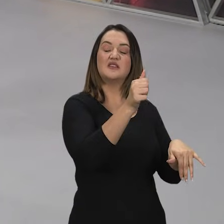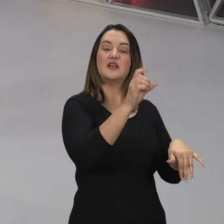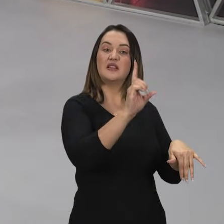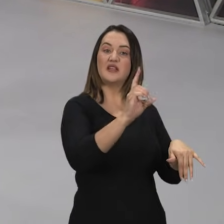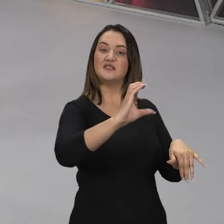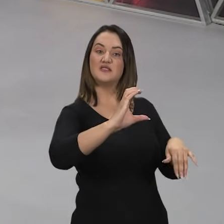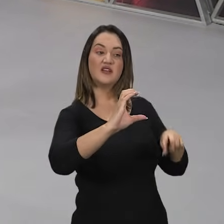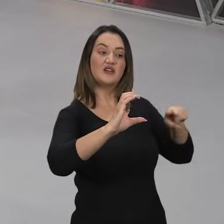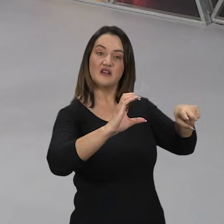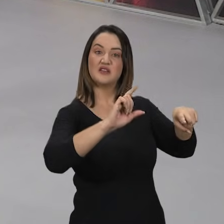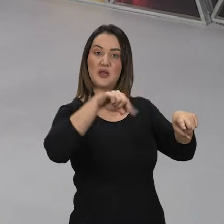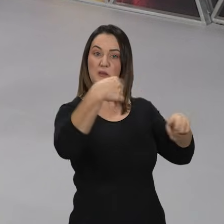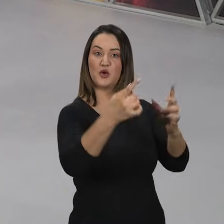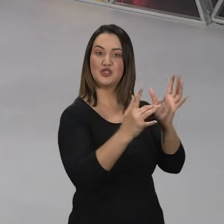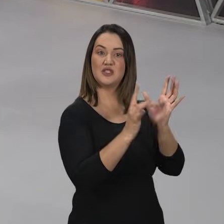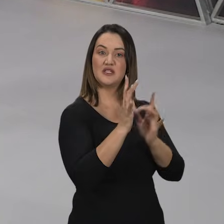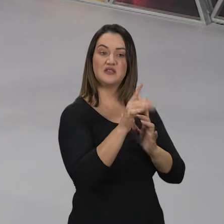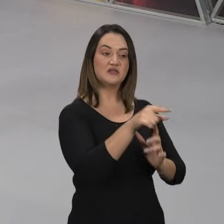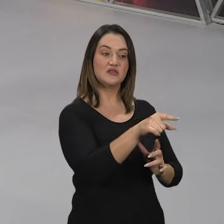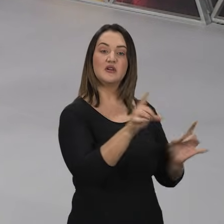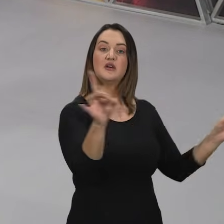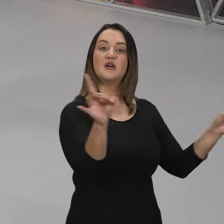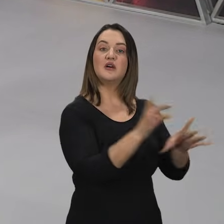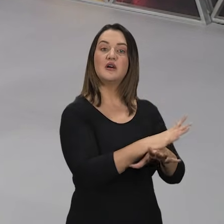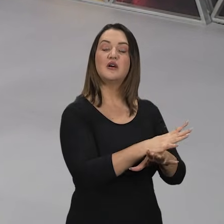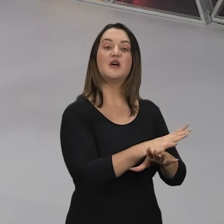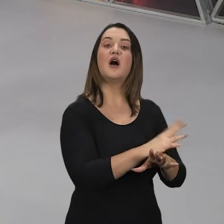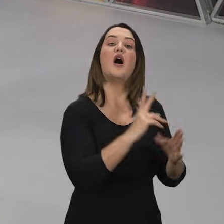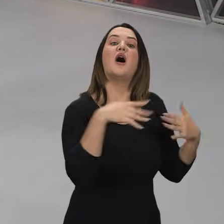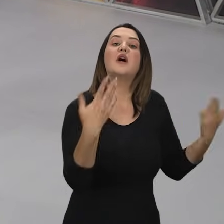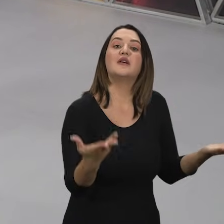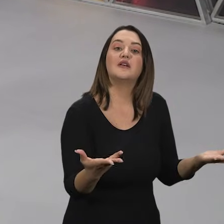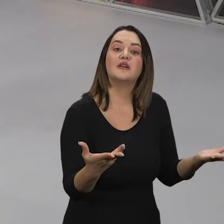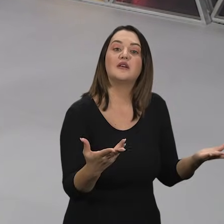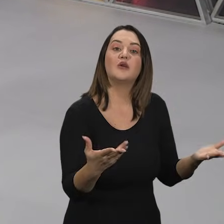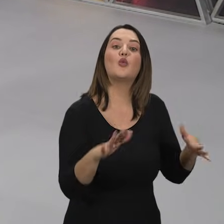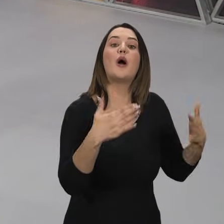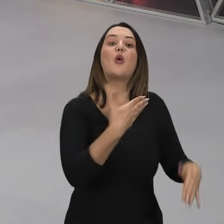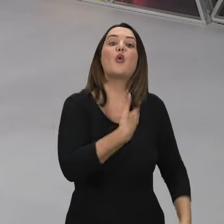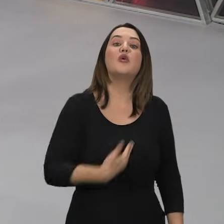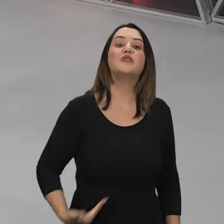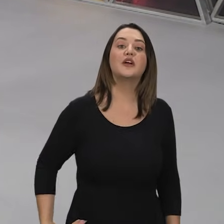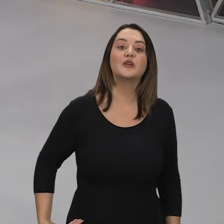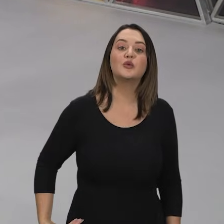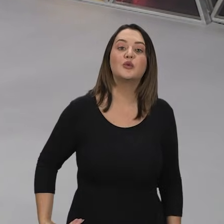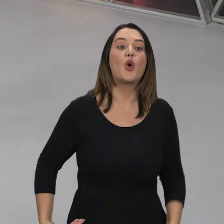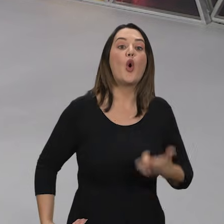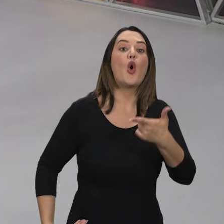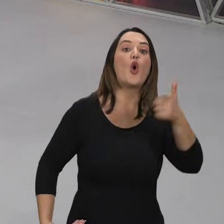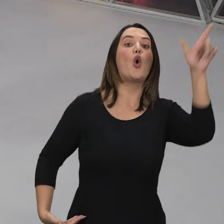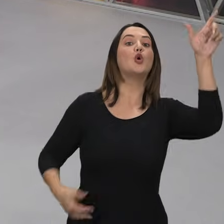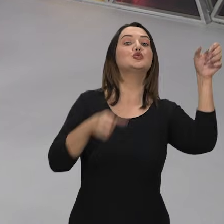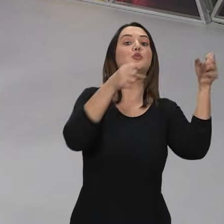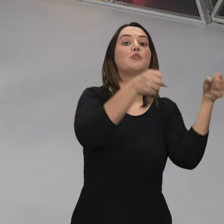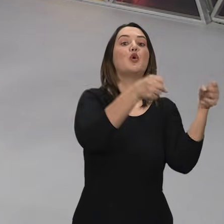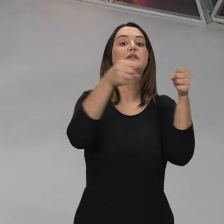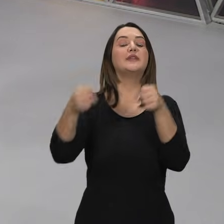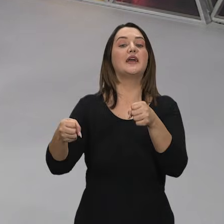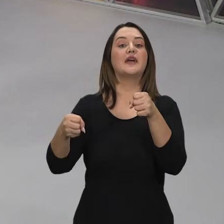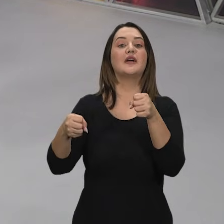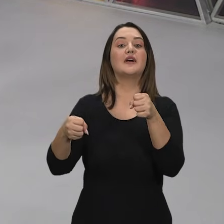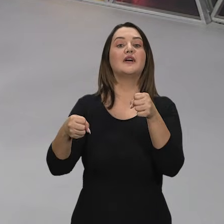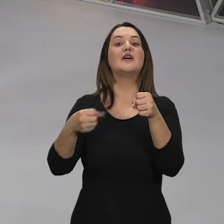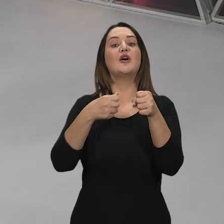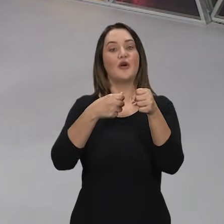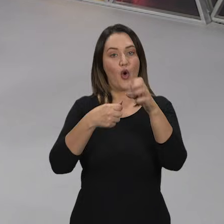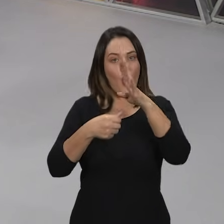476 depois de Cristo. Agora veja, quando terminou o Império Romano, então em seguida aparece um outro poder de Roma,